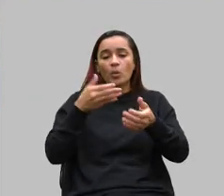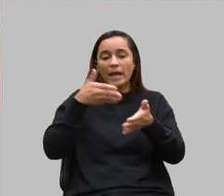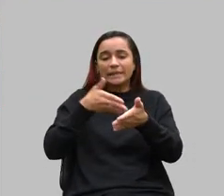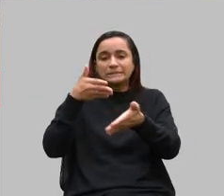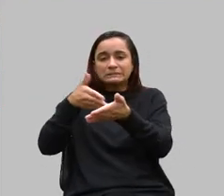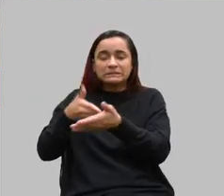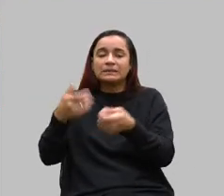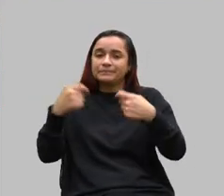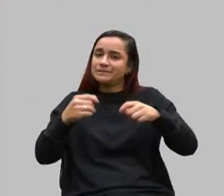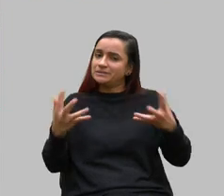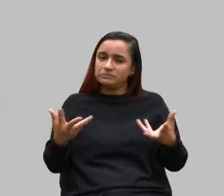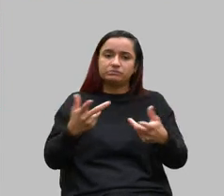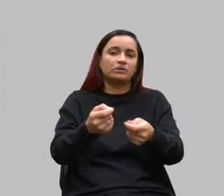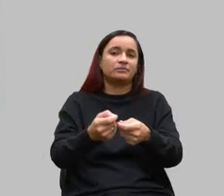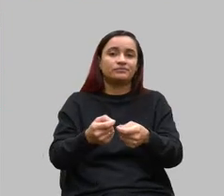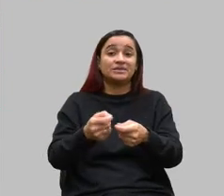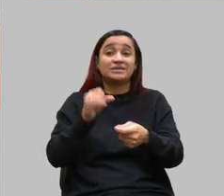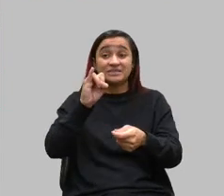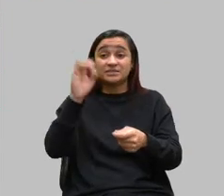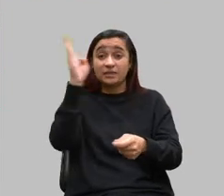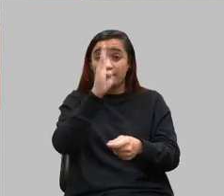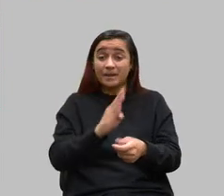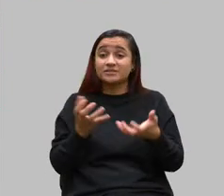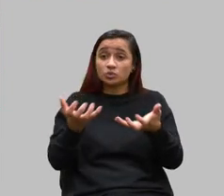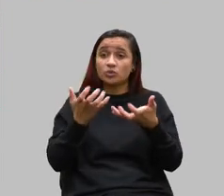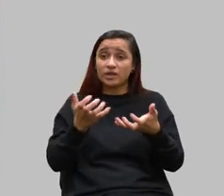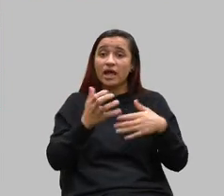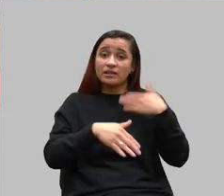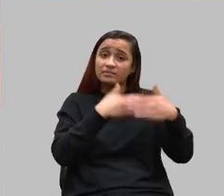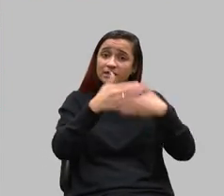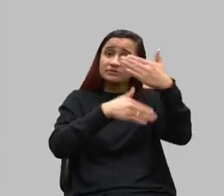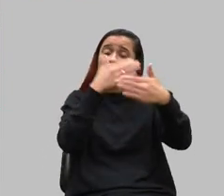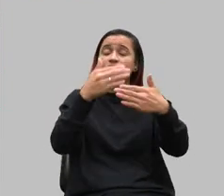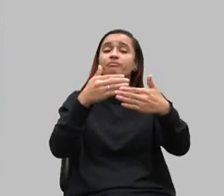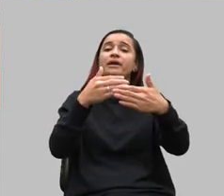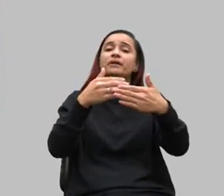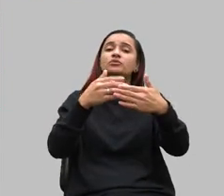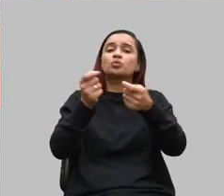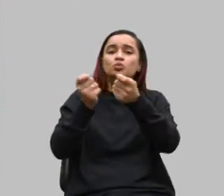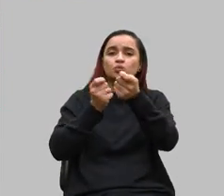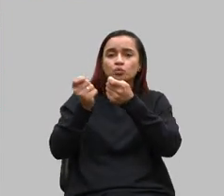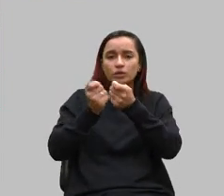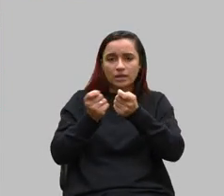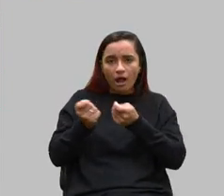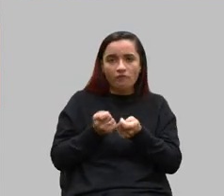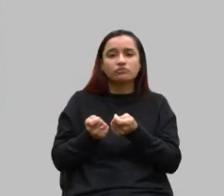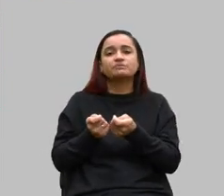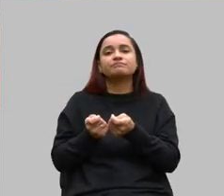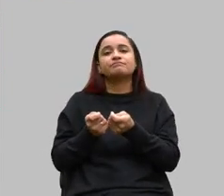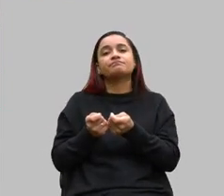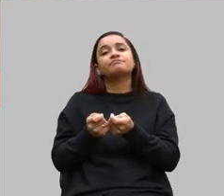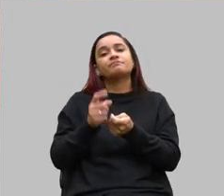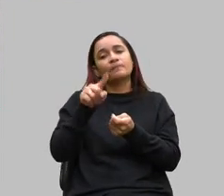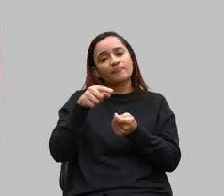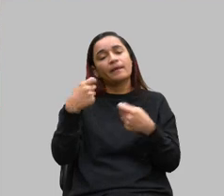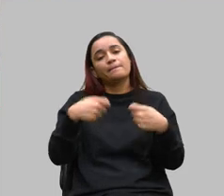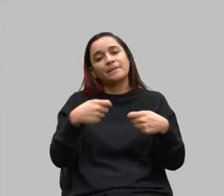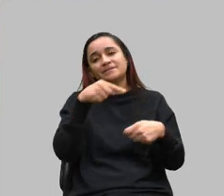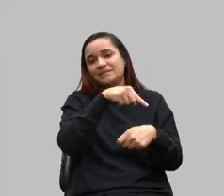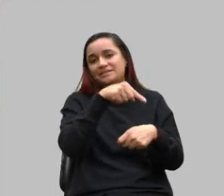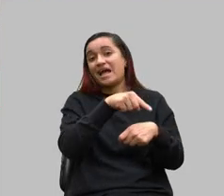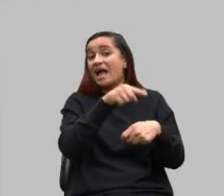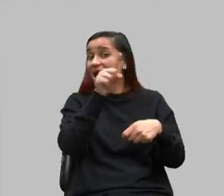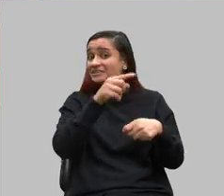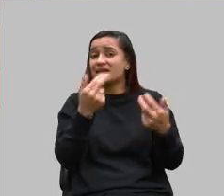quiser entrar numa trajetória de um de um desenvolvimento sustentável Realmente esse é o Esse é o Essa é a bola da vez